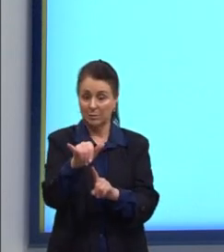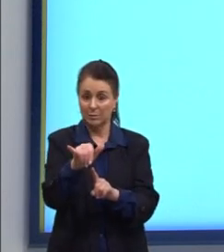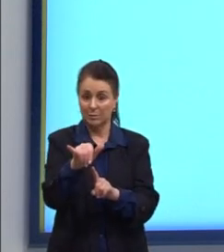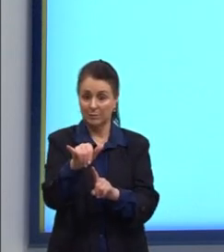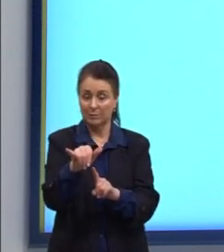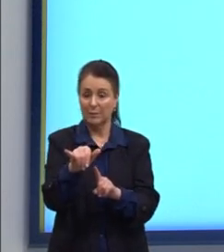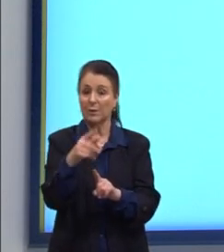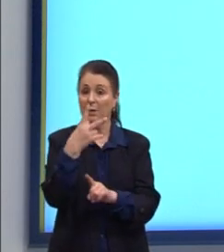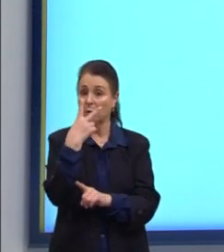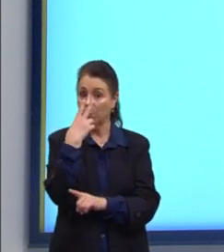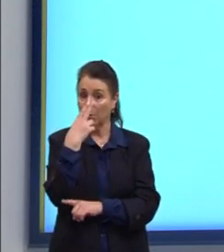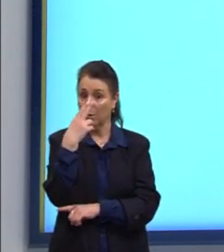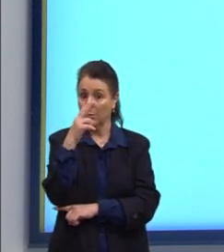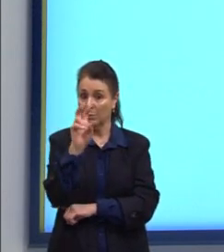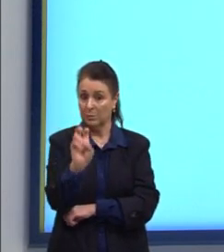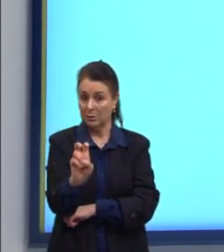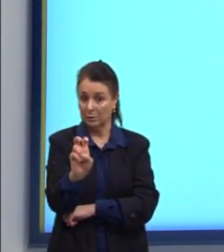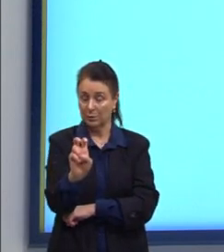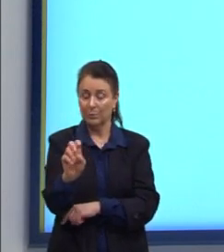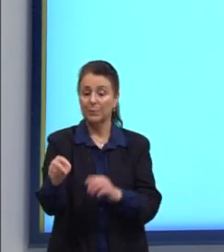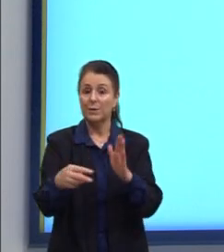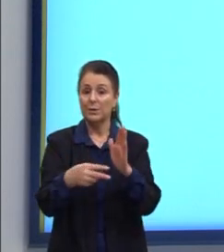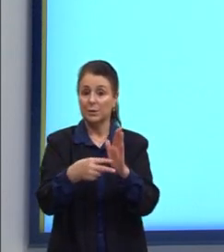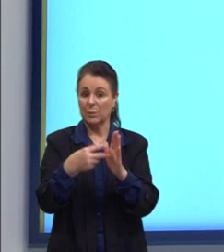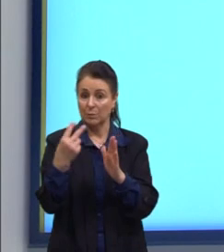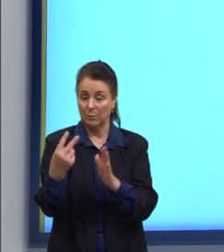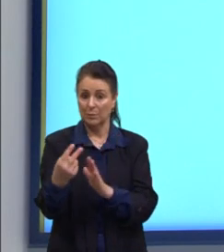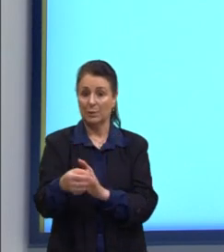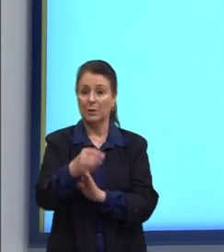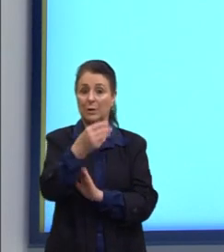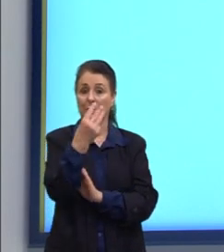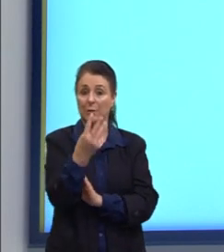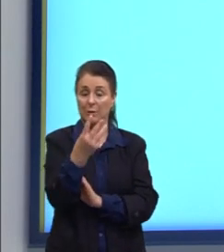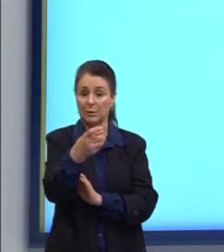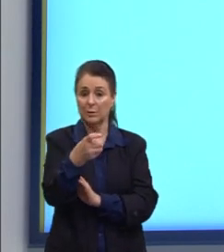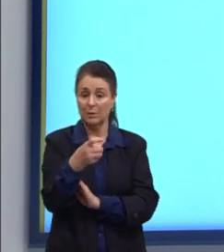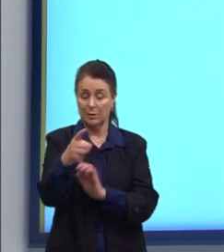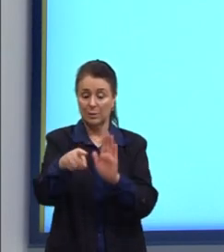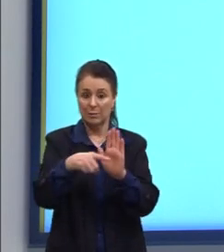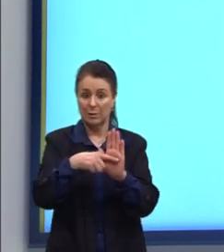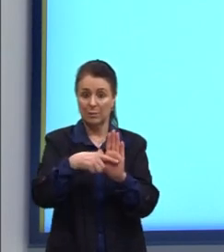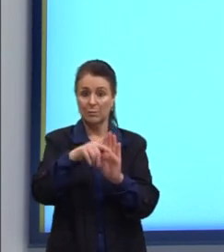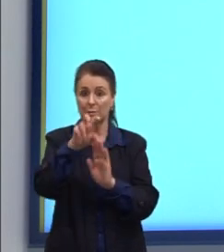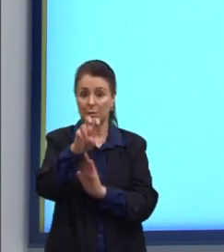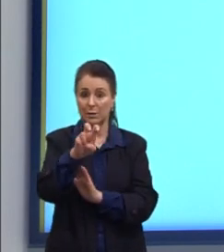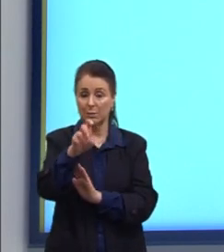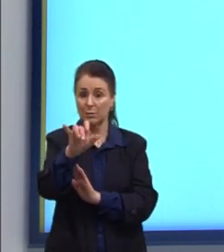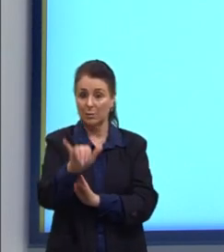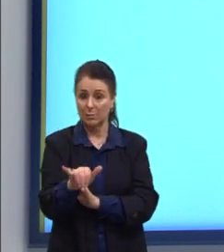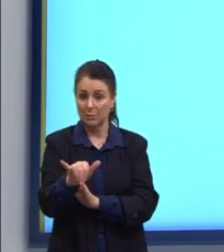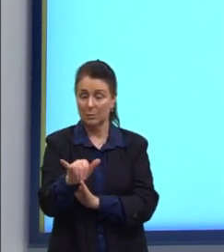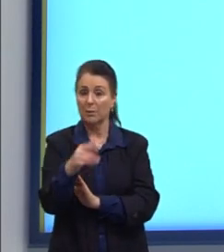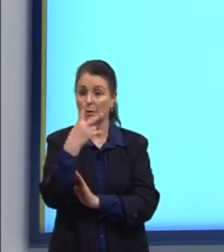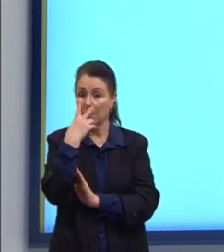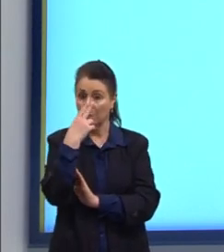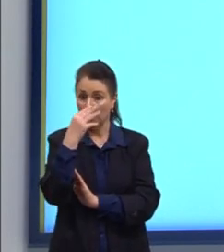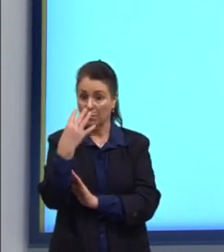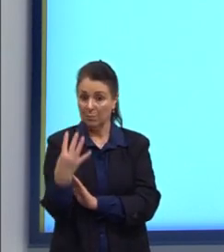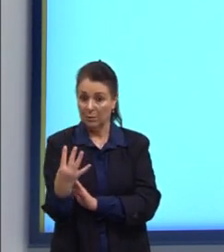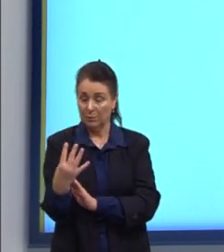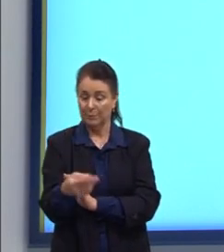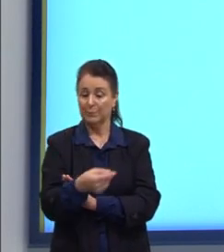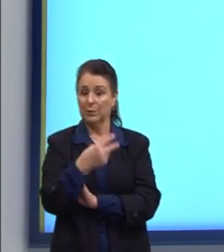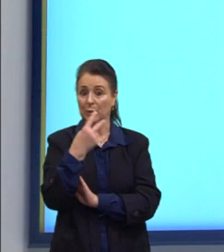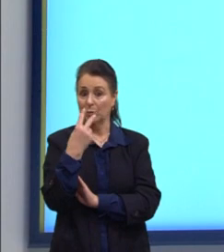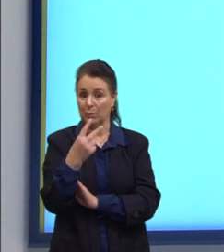a segunda equação é 3x - 5y = 4 então duas equações